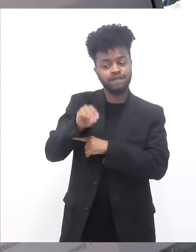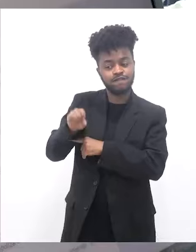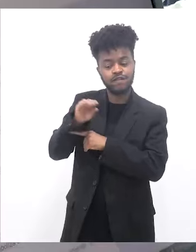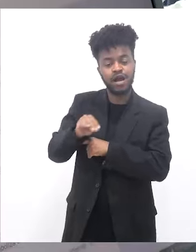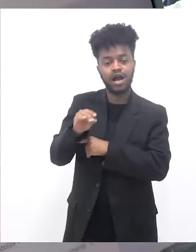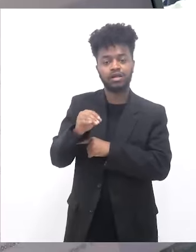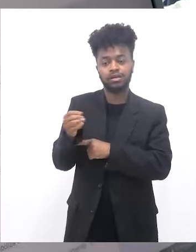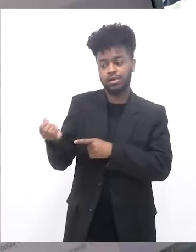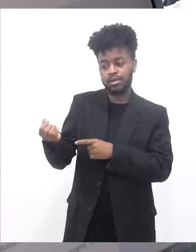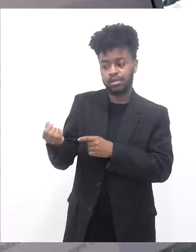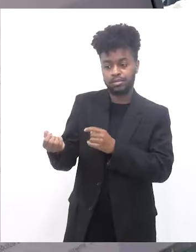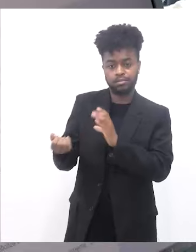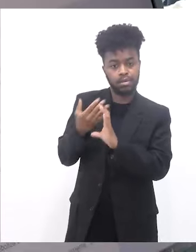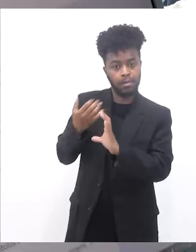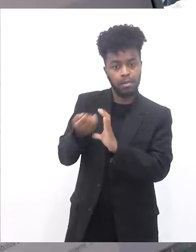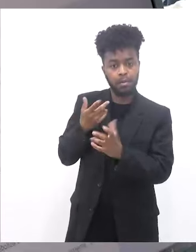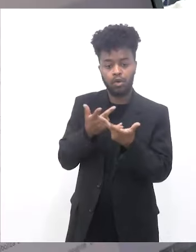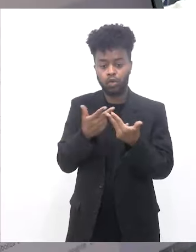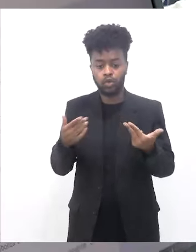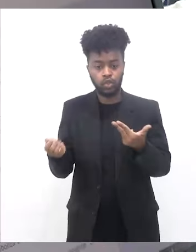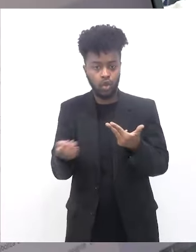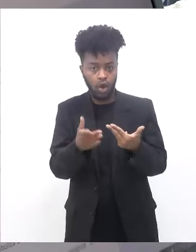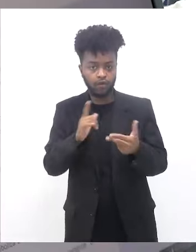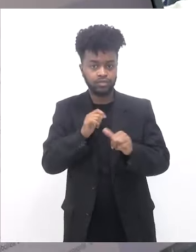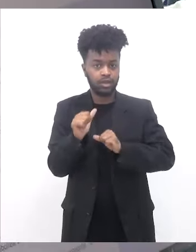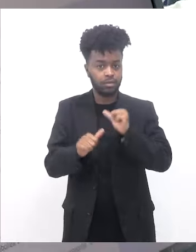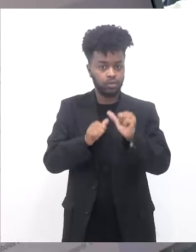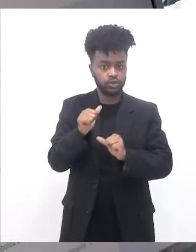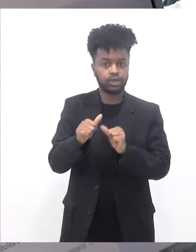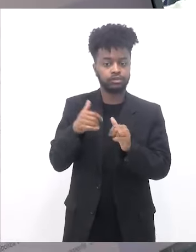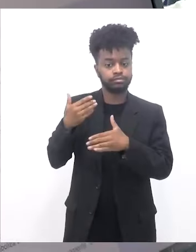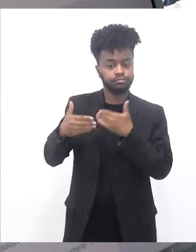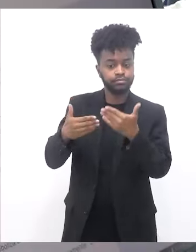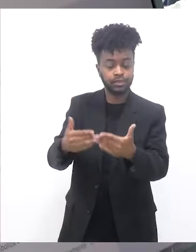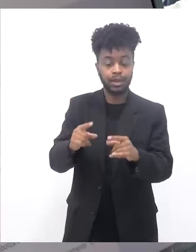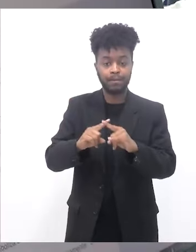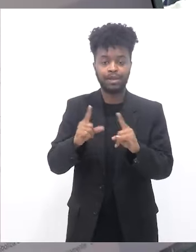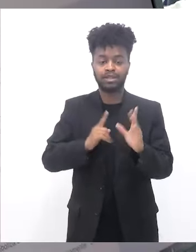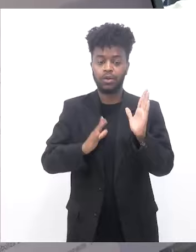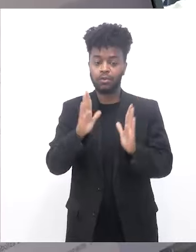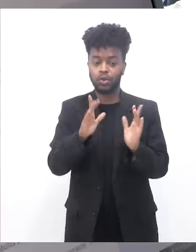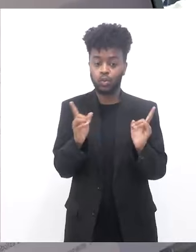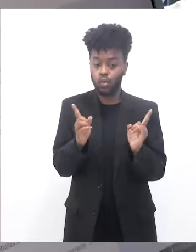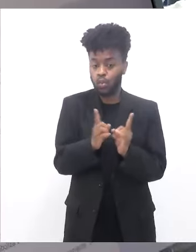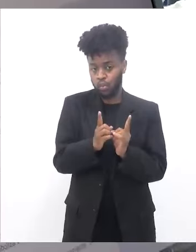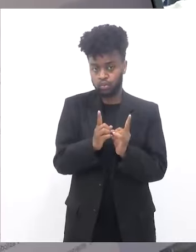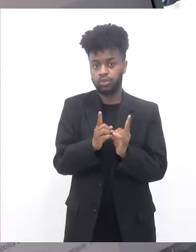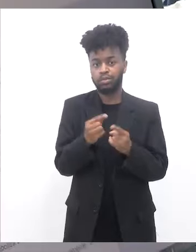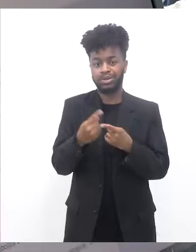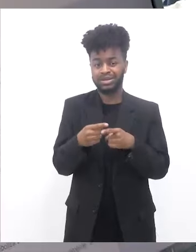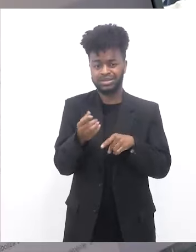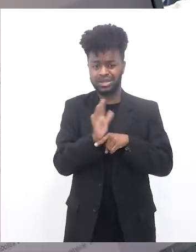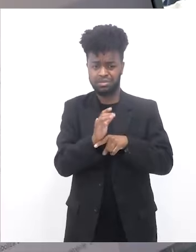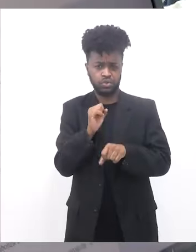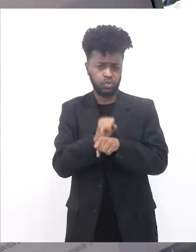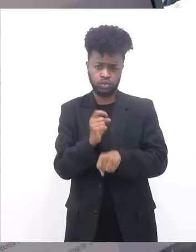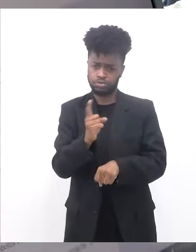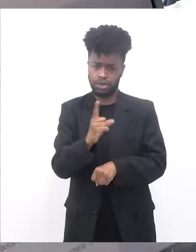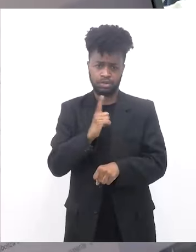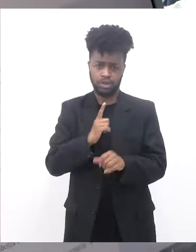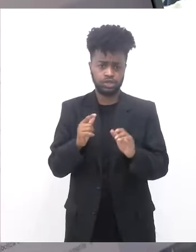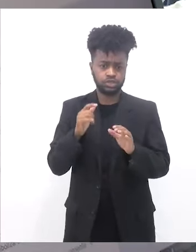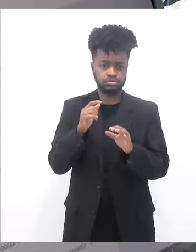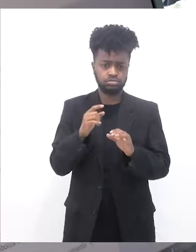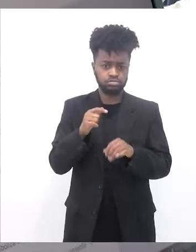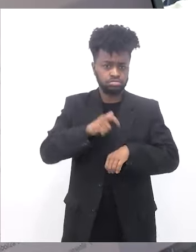essas falas vão chegando falas novas, vai mudando e isso tem um prazo curto, né? O cinema não espera,